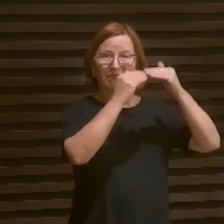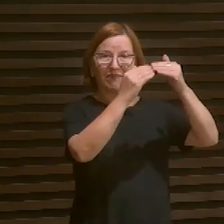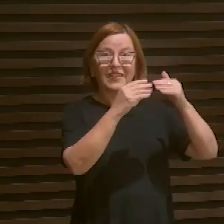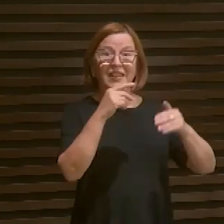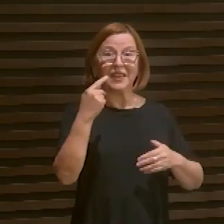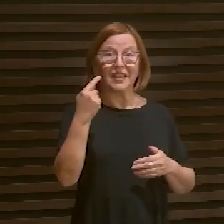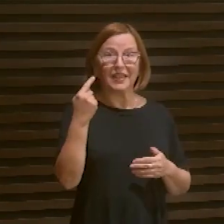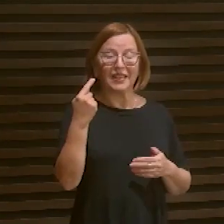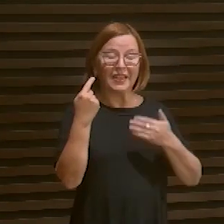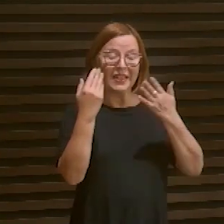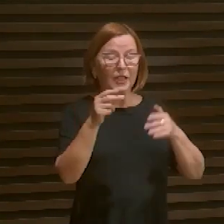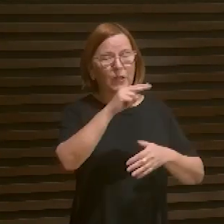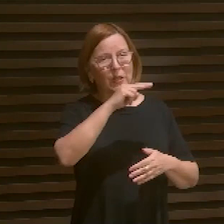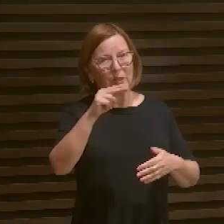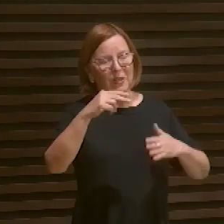que está